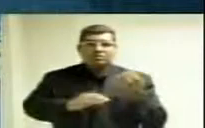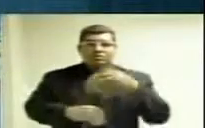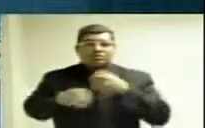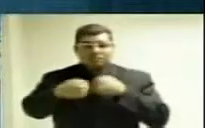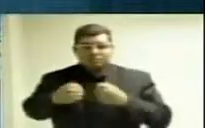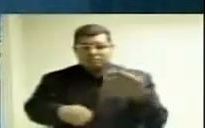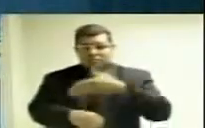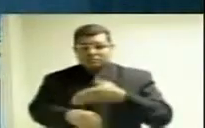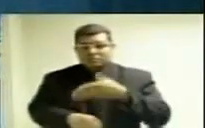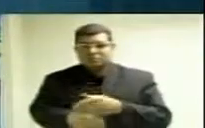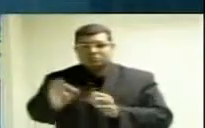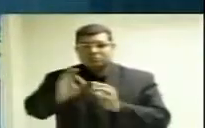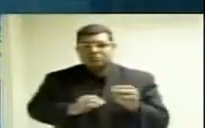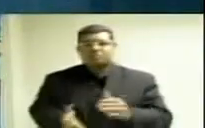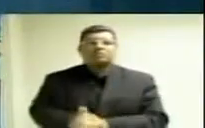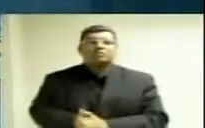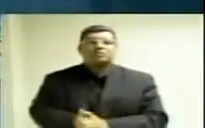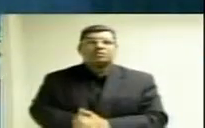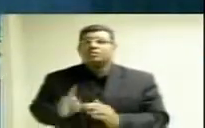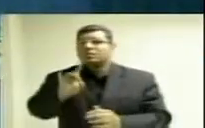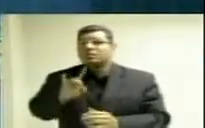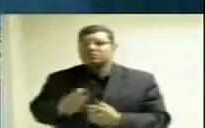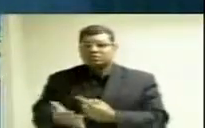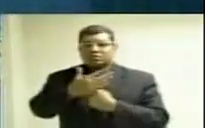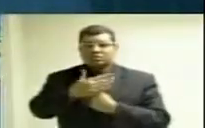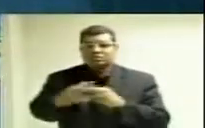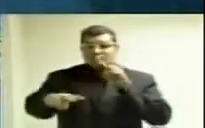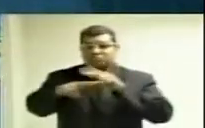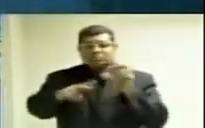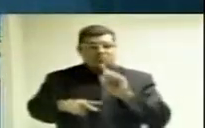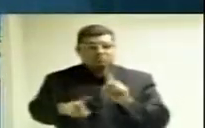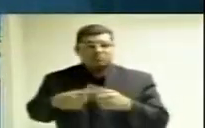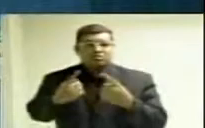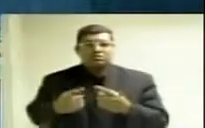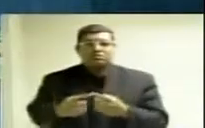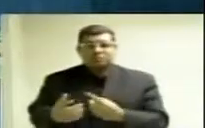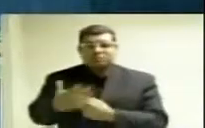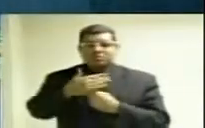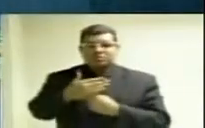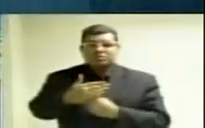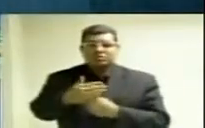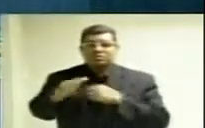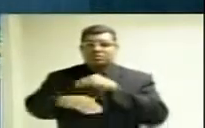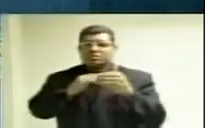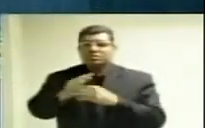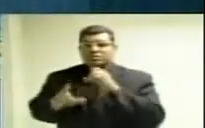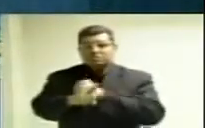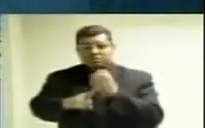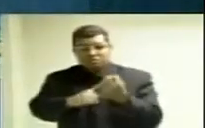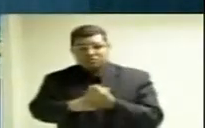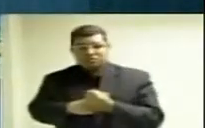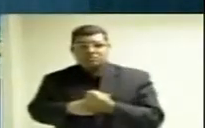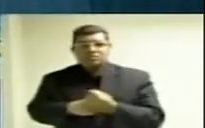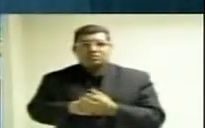necessidade de investimentos desse plano de ação, não em proteção dos presos, mas em proteção, acima de tudo, da